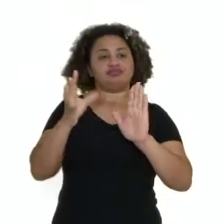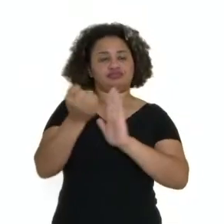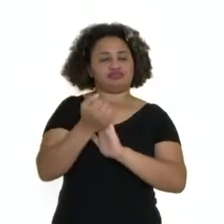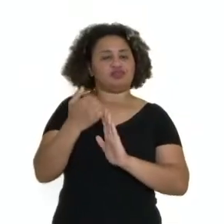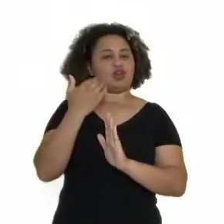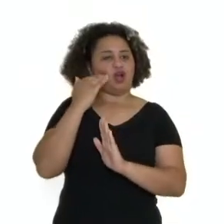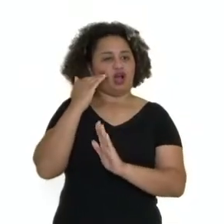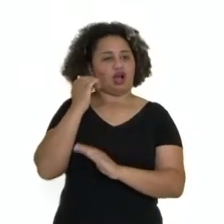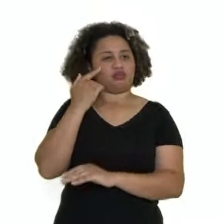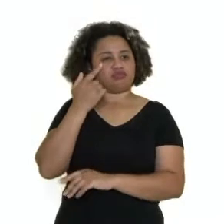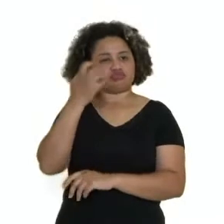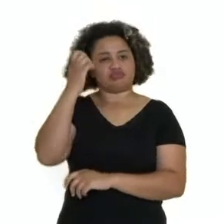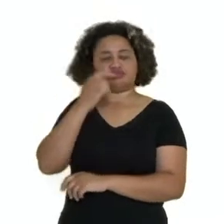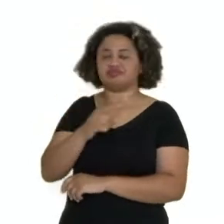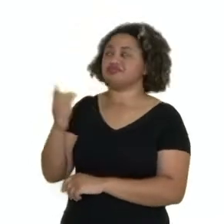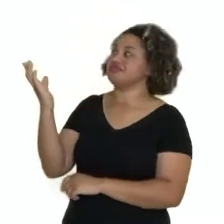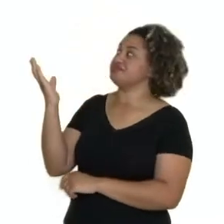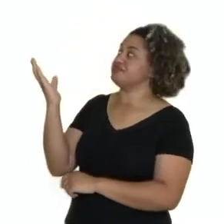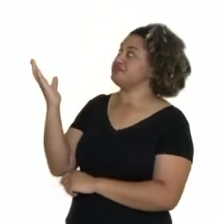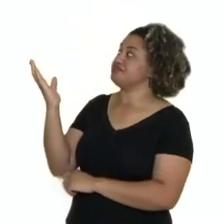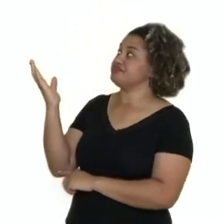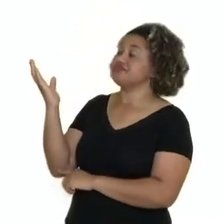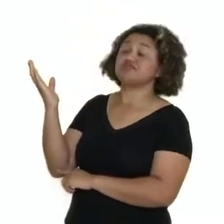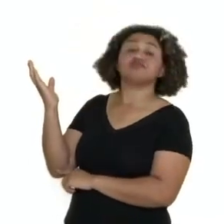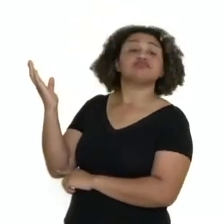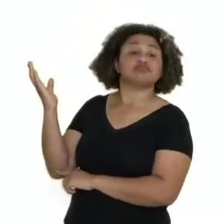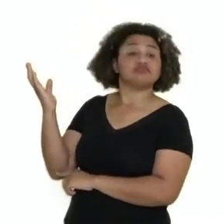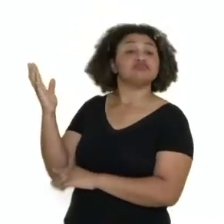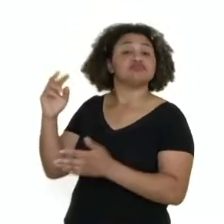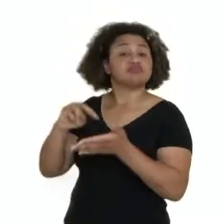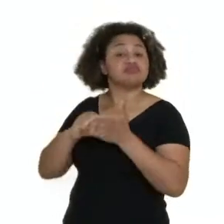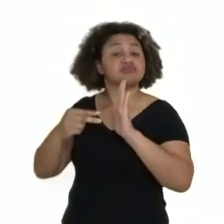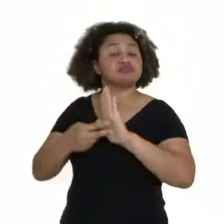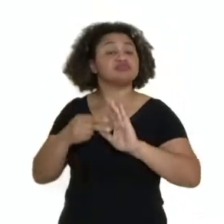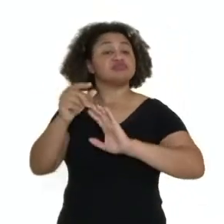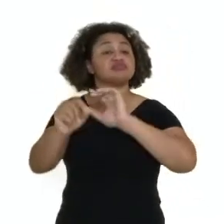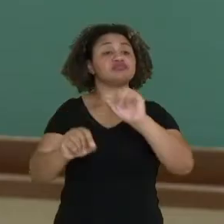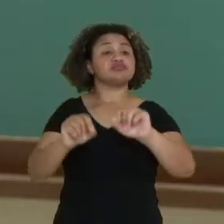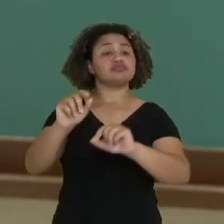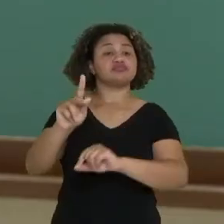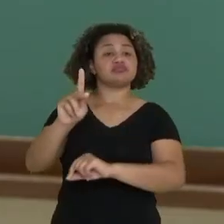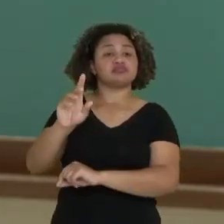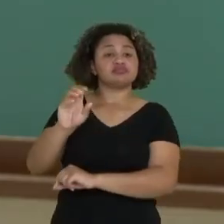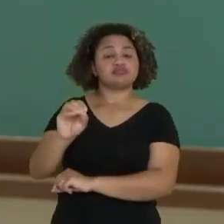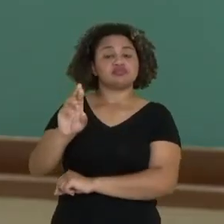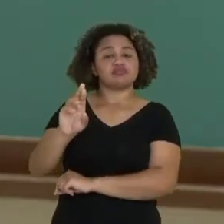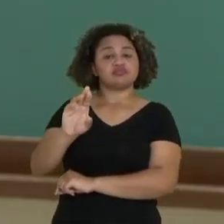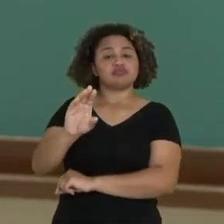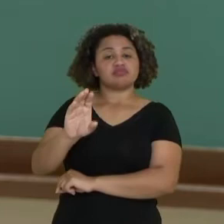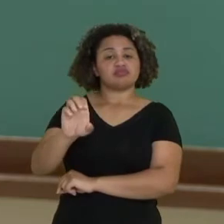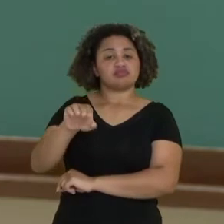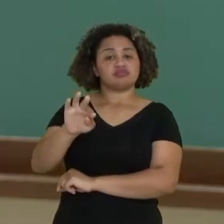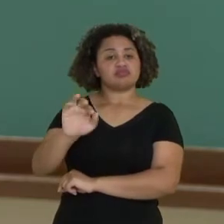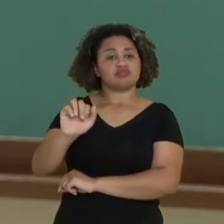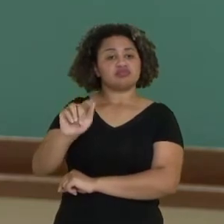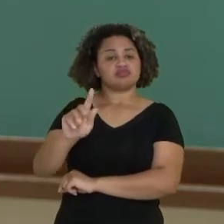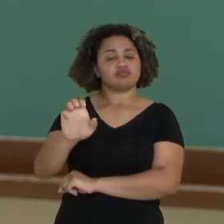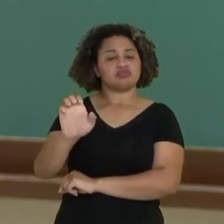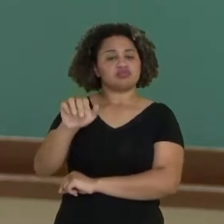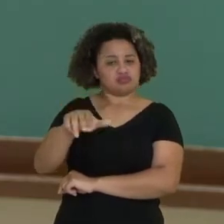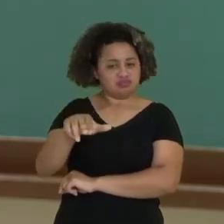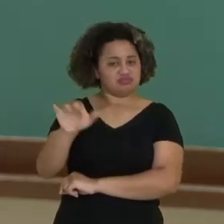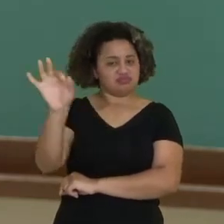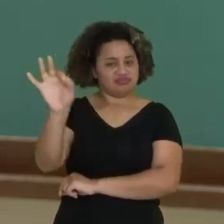então, pessoal, ele significa porcentagem, tá? E nós encontramos esse símbolo em